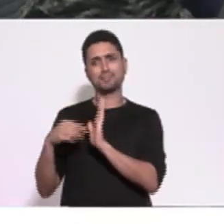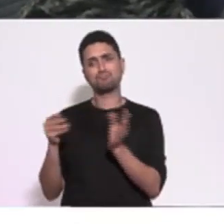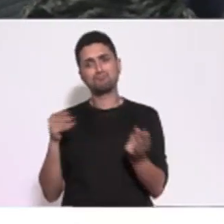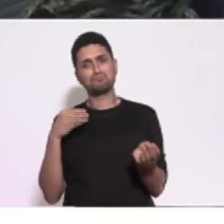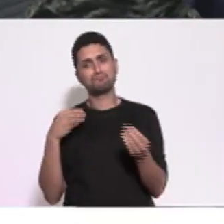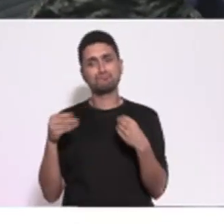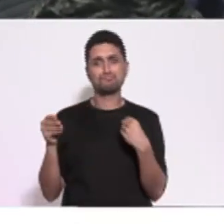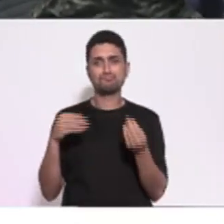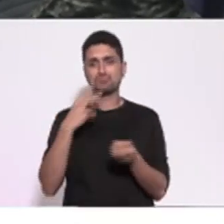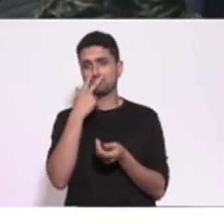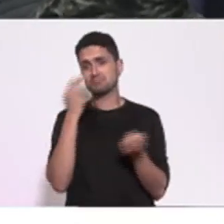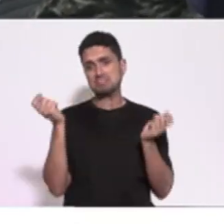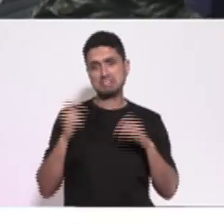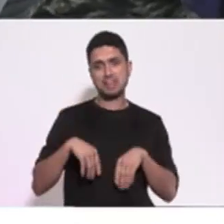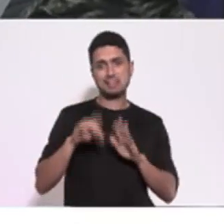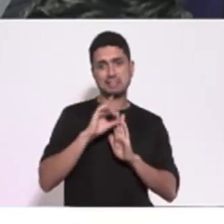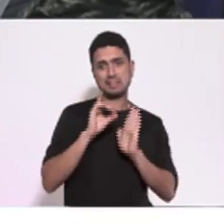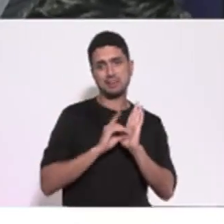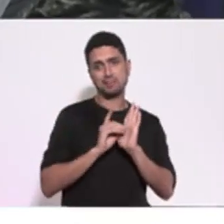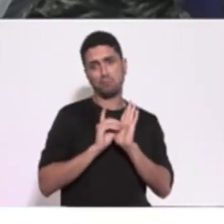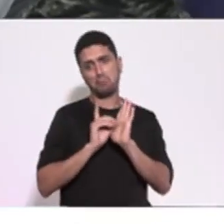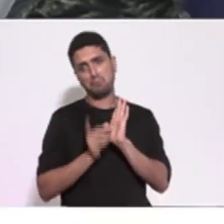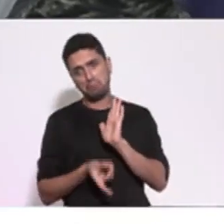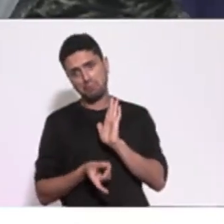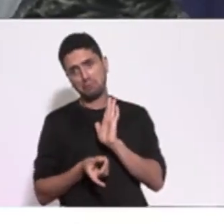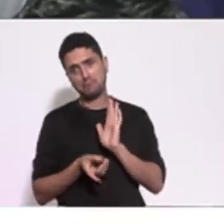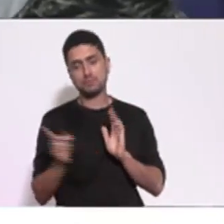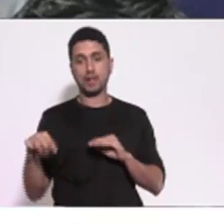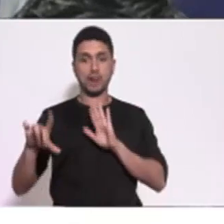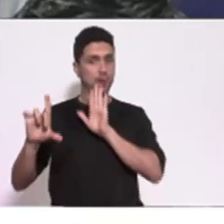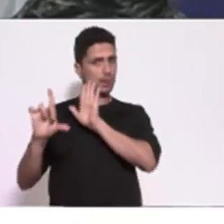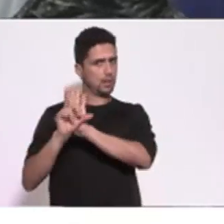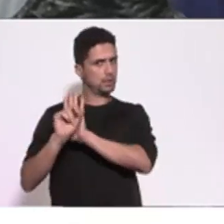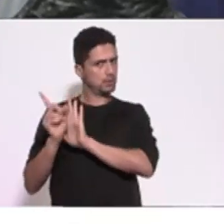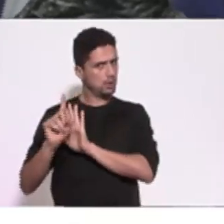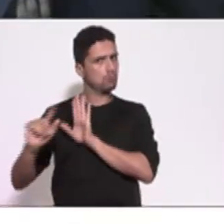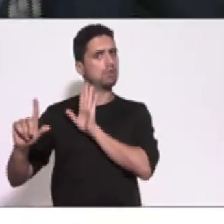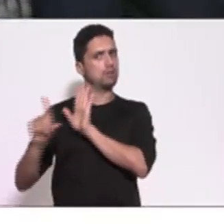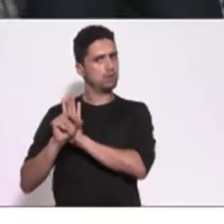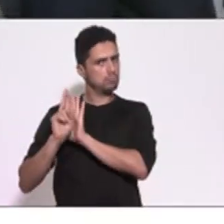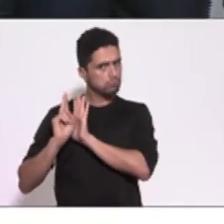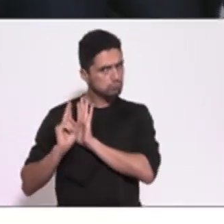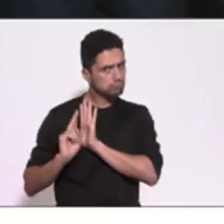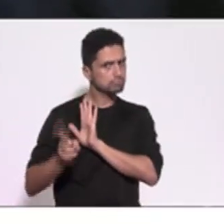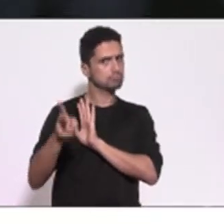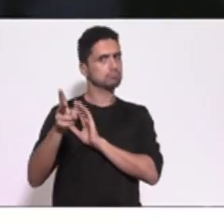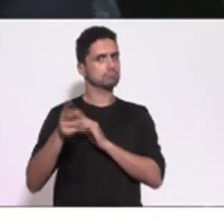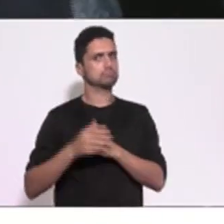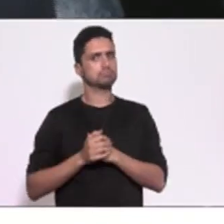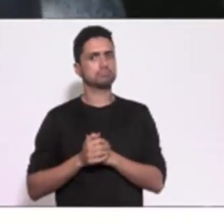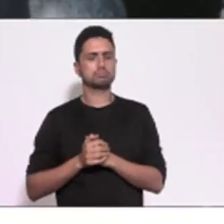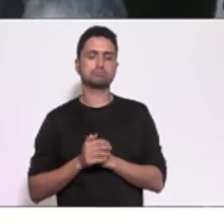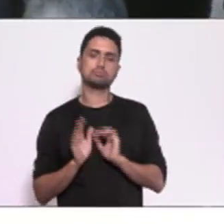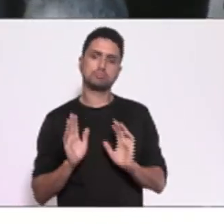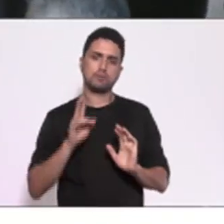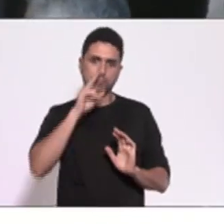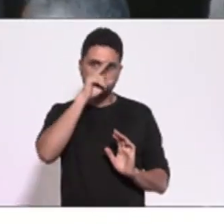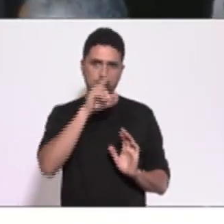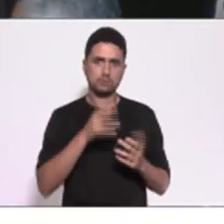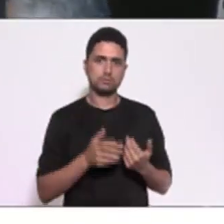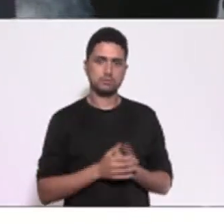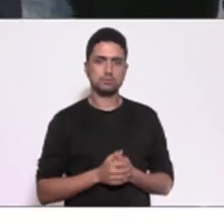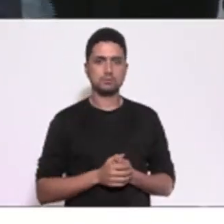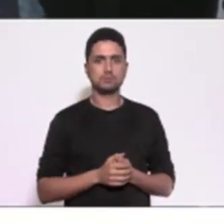ser revogado do que lei. É só esse esclarecimento. Deputado Márcio, está pronto para dar o parecer? Então vamos no